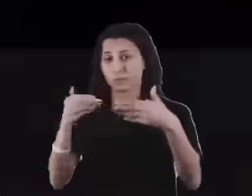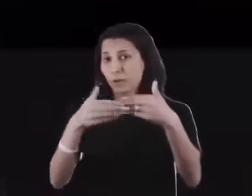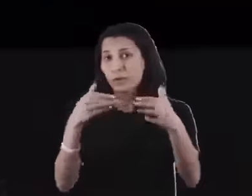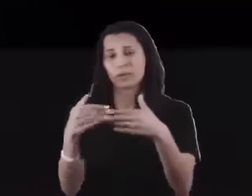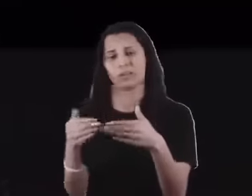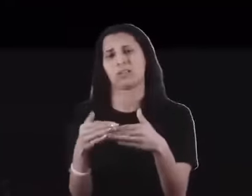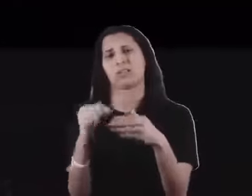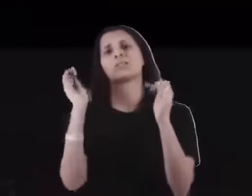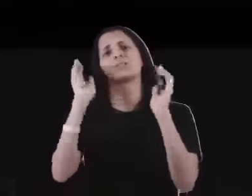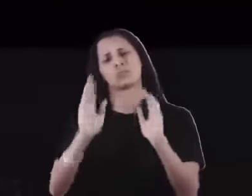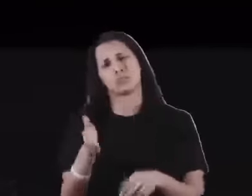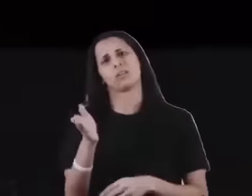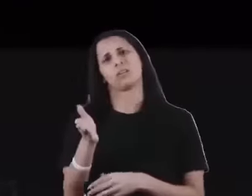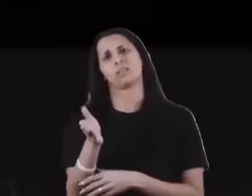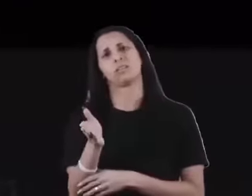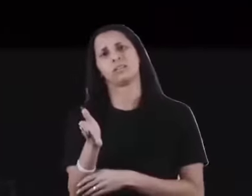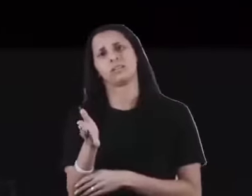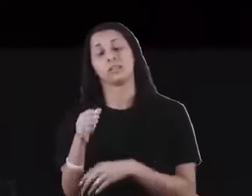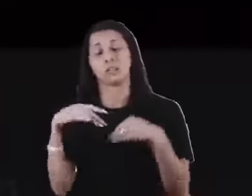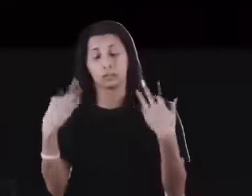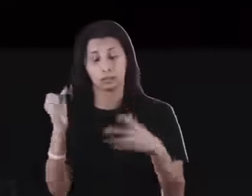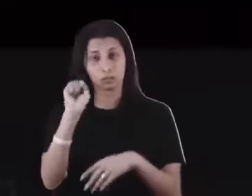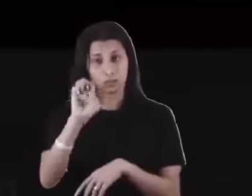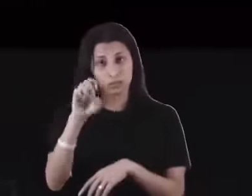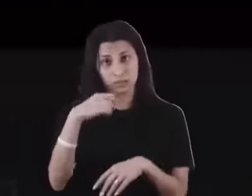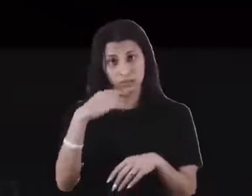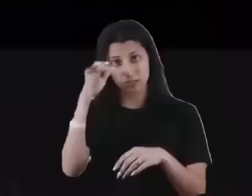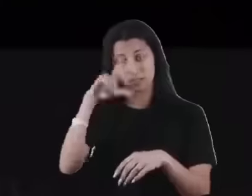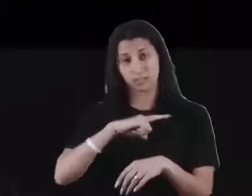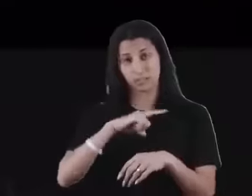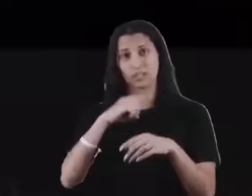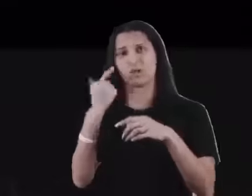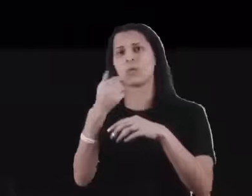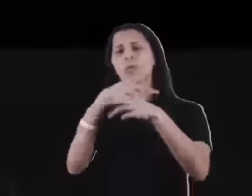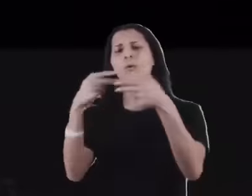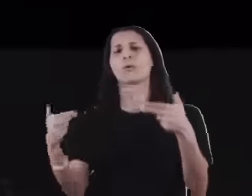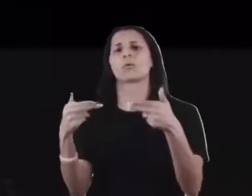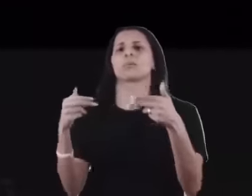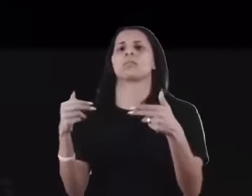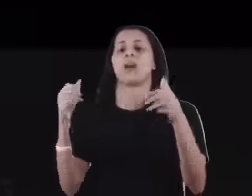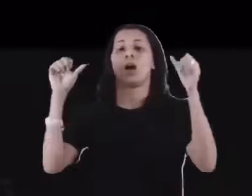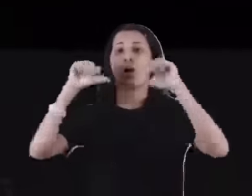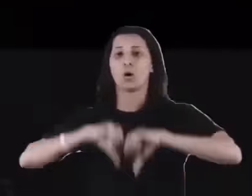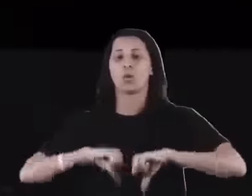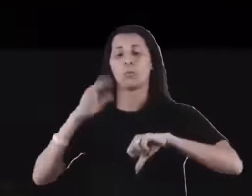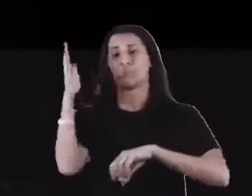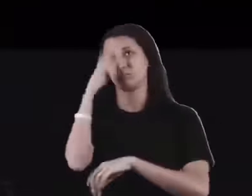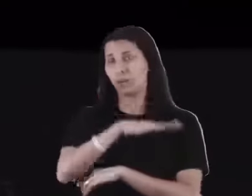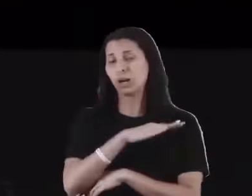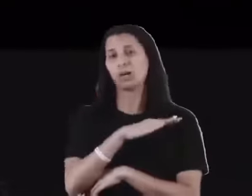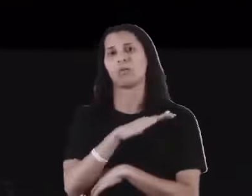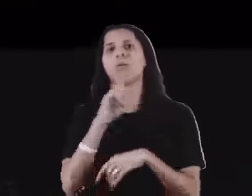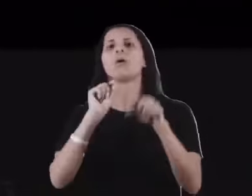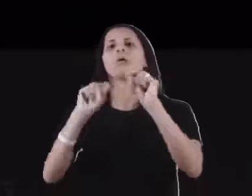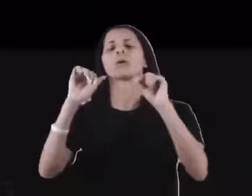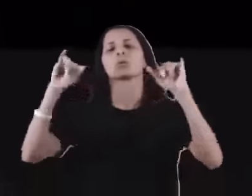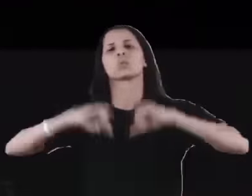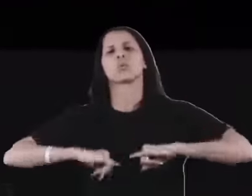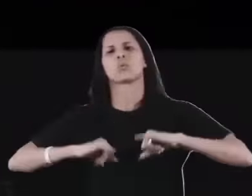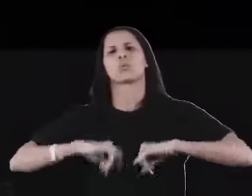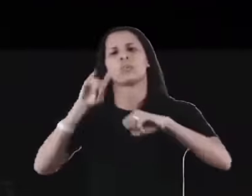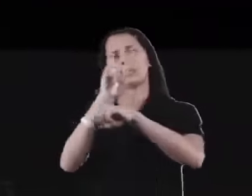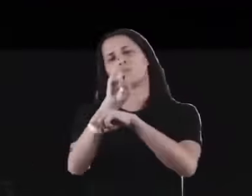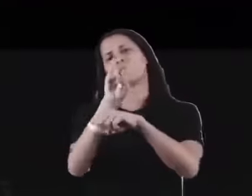deslealdade de alguém e se tem uma coisa que amarga é sofrer a deslealdade é sofrer a